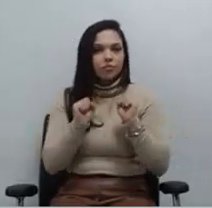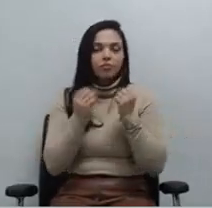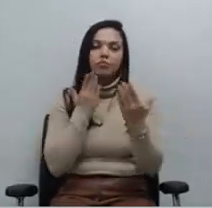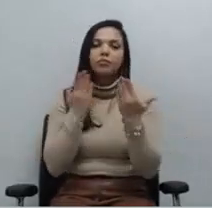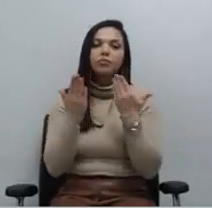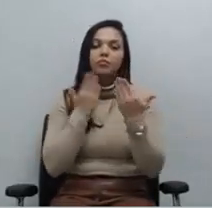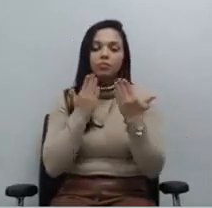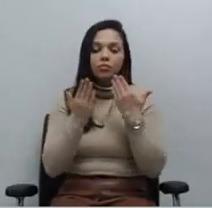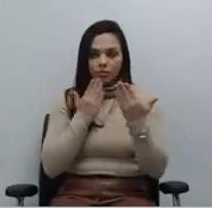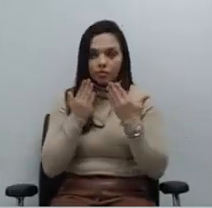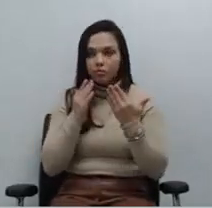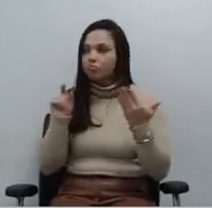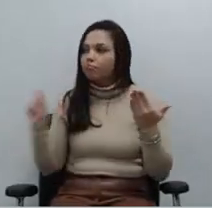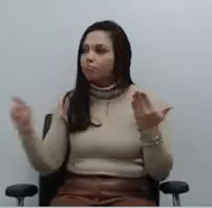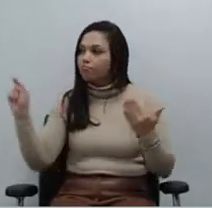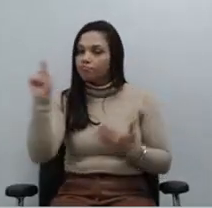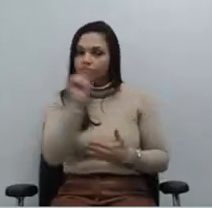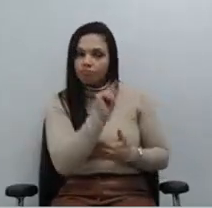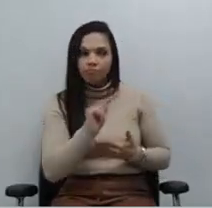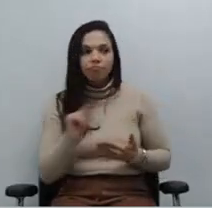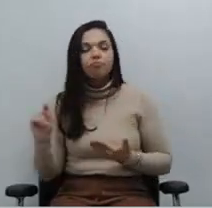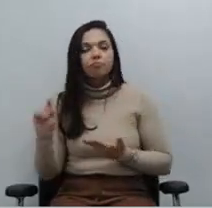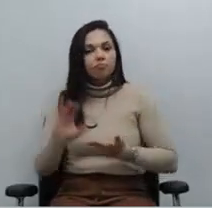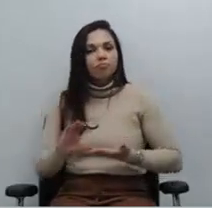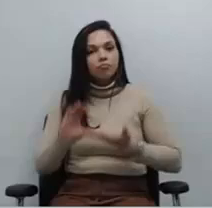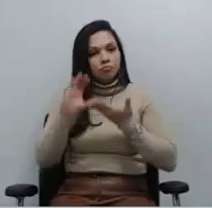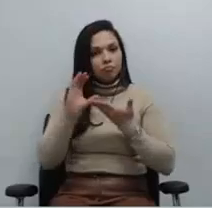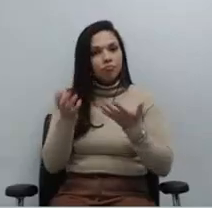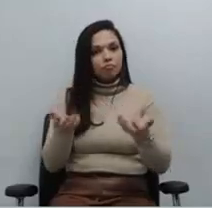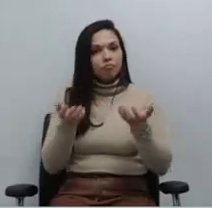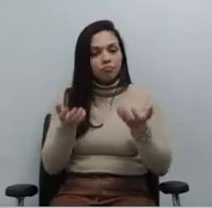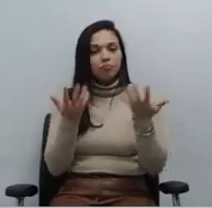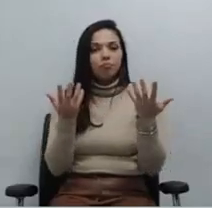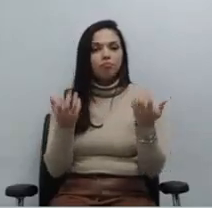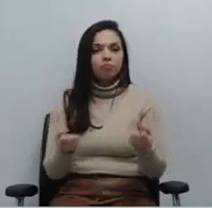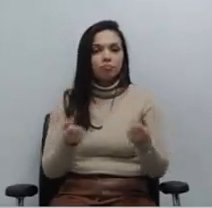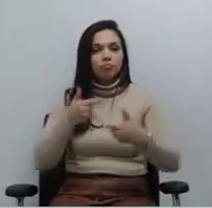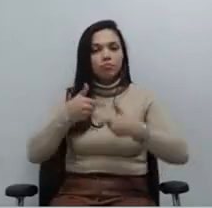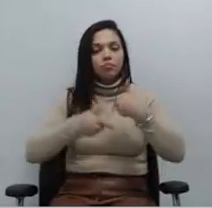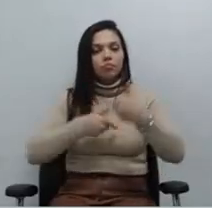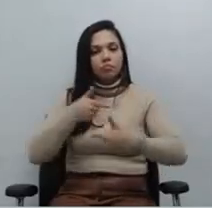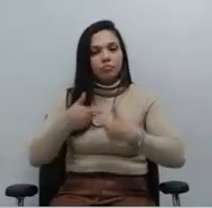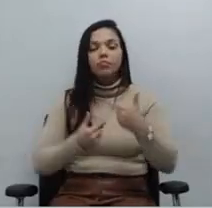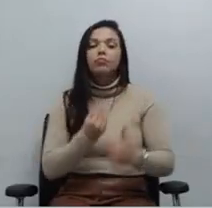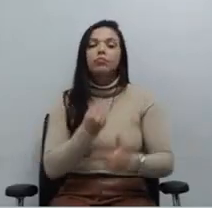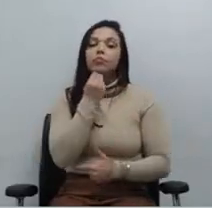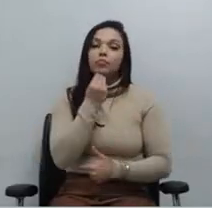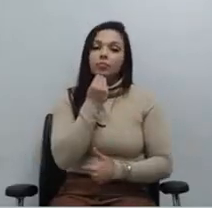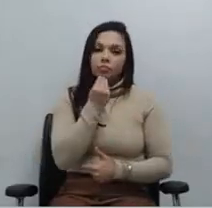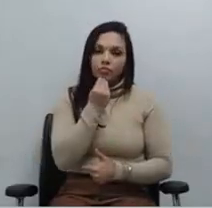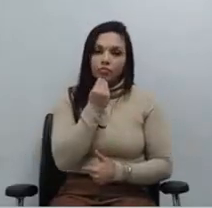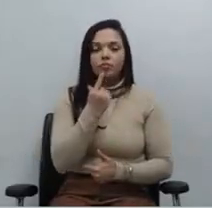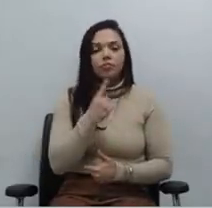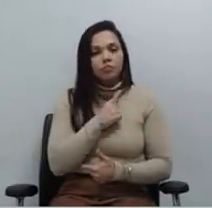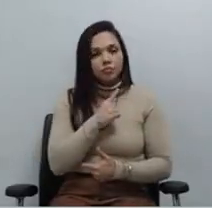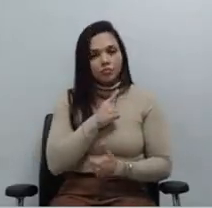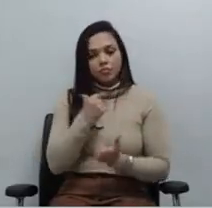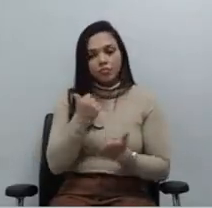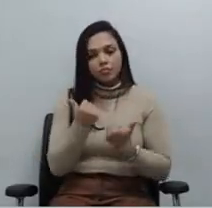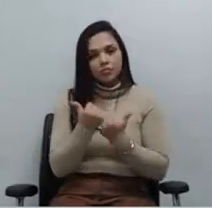conselheiros e as conselheiras, aqueles que têm interesse em assumir a função, e claro que contará com todo o meu apoio